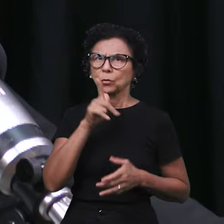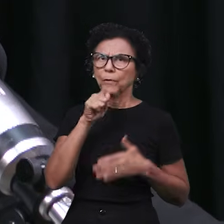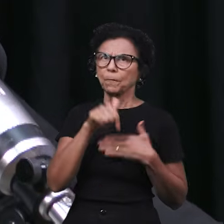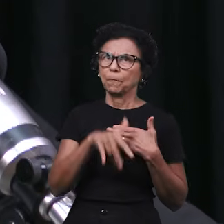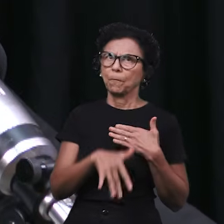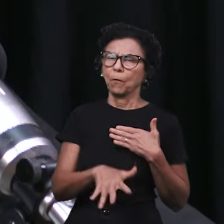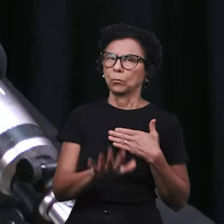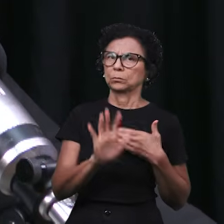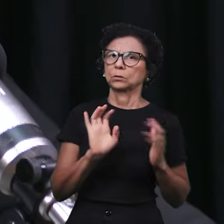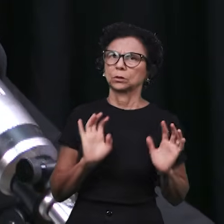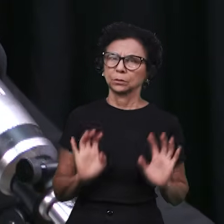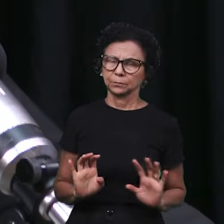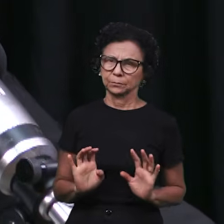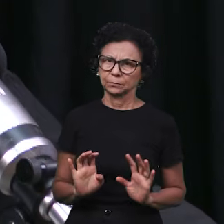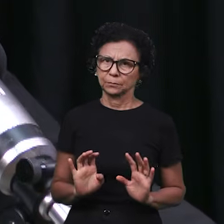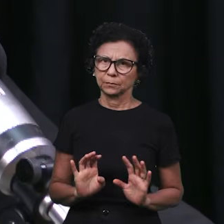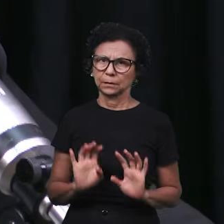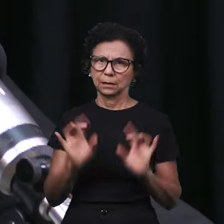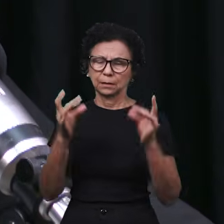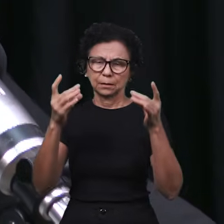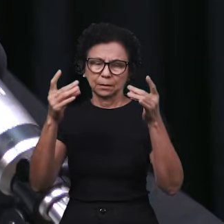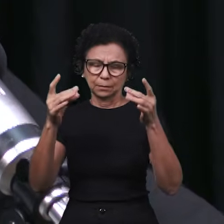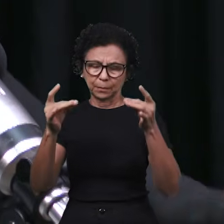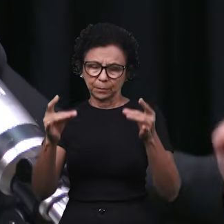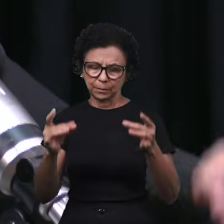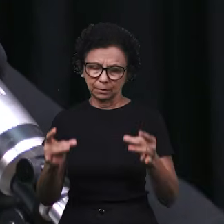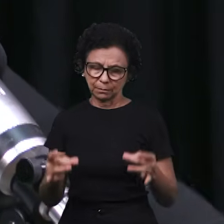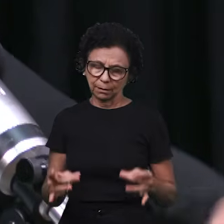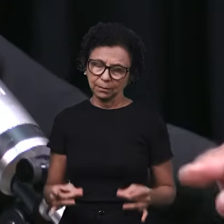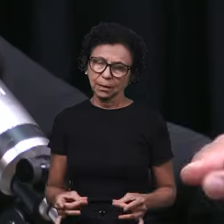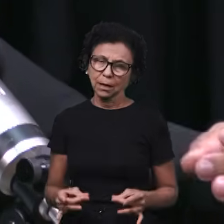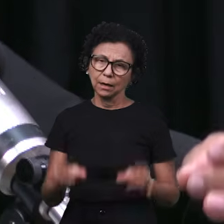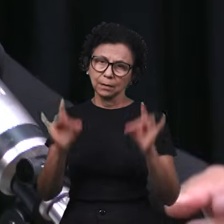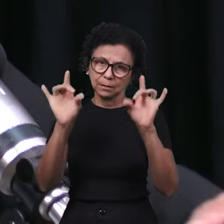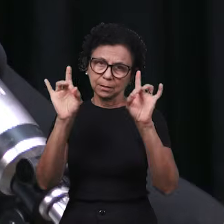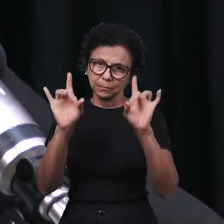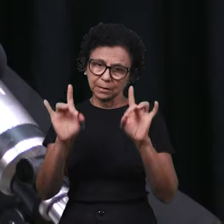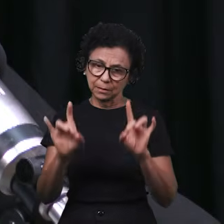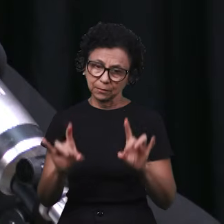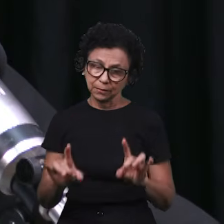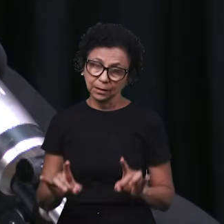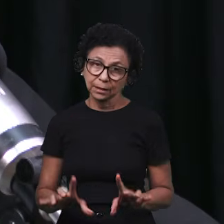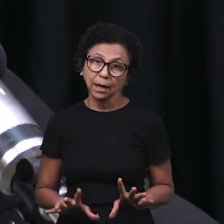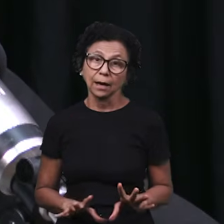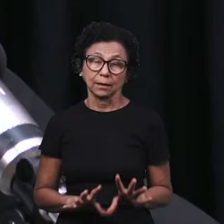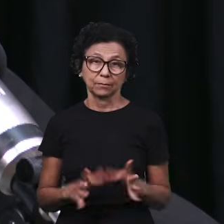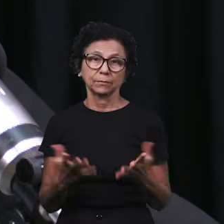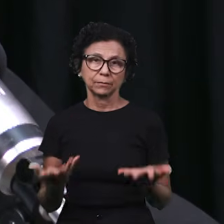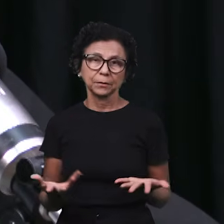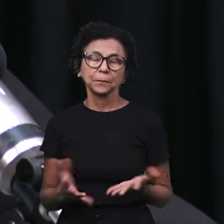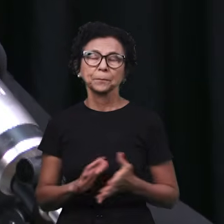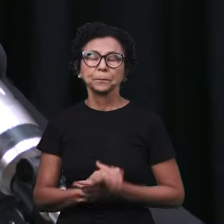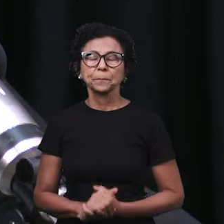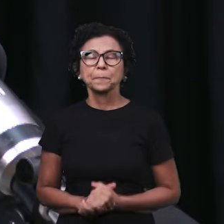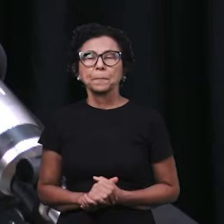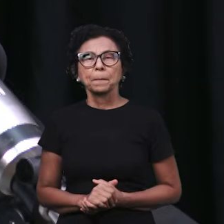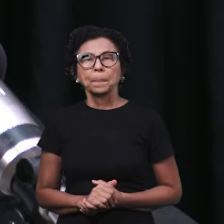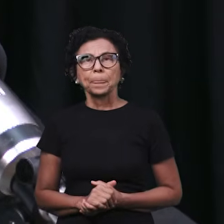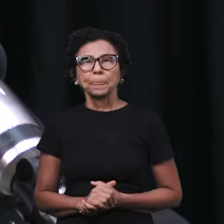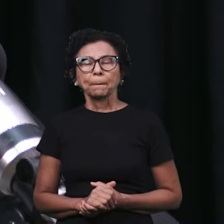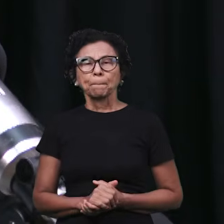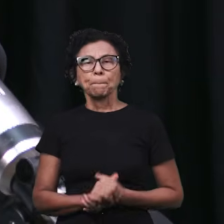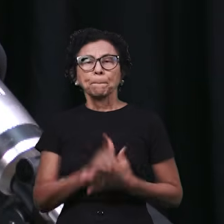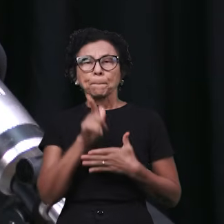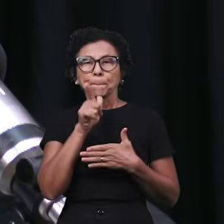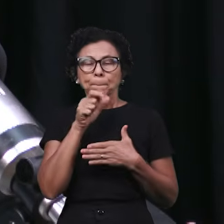detalhado. Que especificar, Especificar né? O que é ele. fonte. Isso aí a gente traz o hipônimo, que é o sentido mais detalhado. Nesse sentido aqui de fonte,